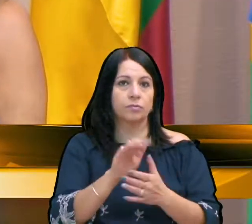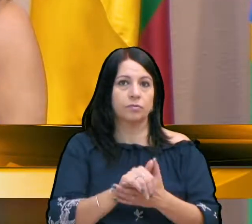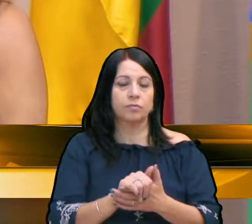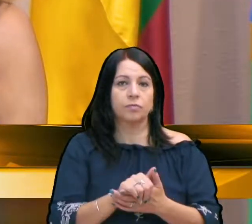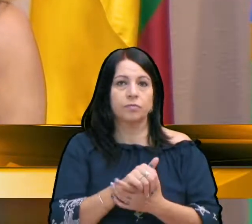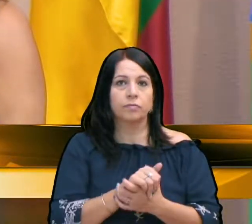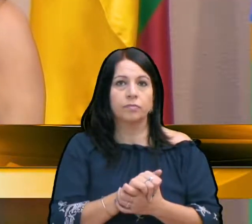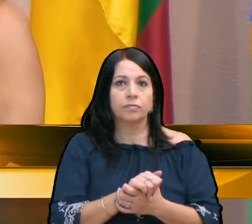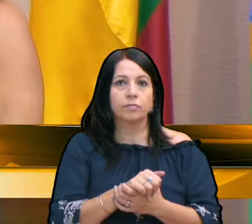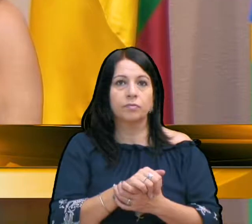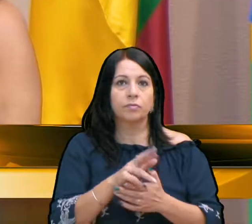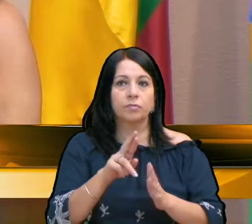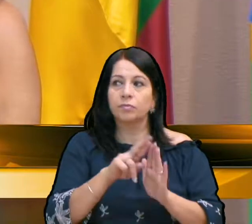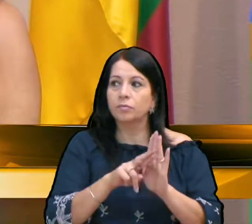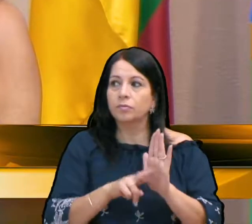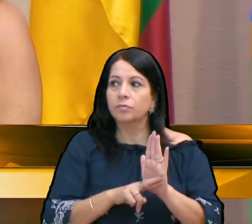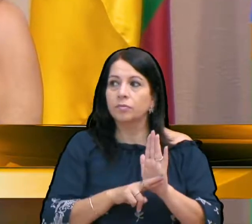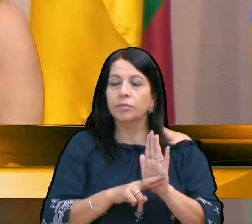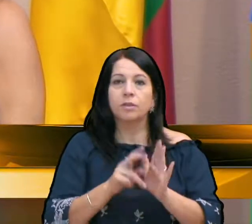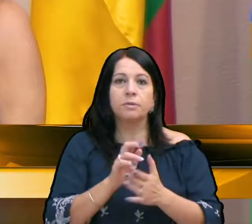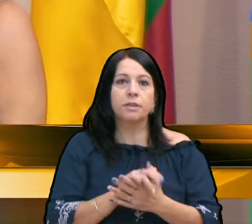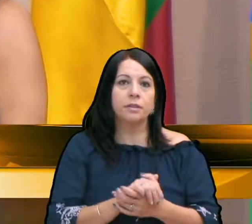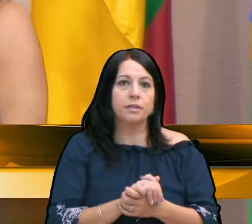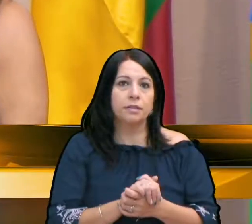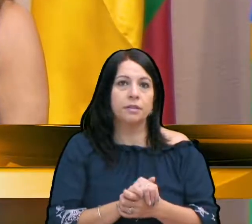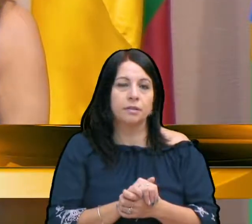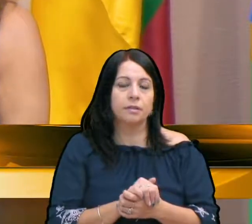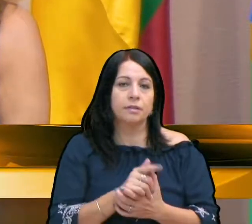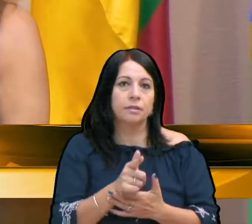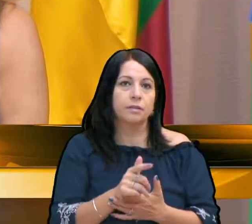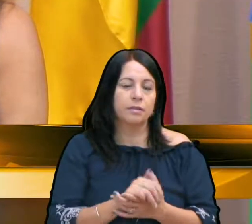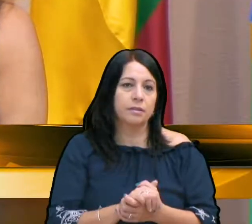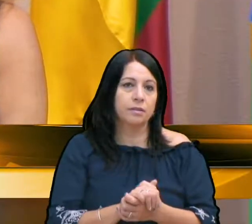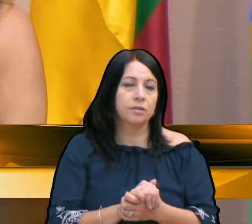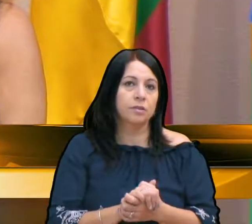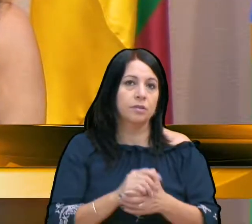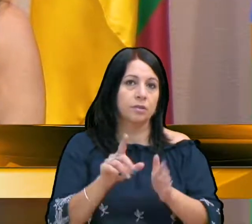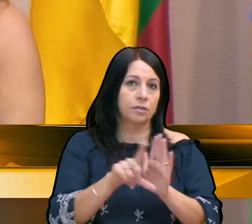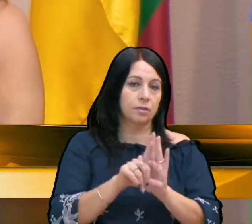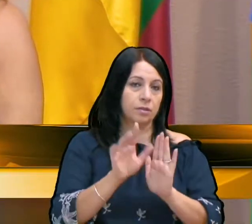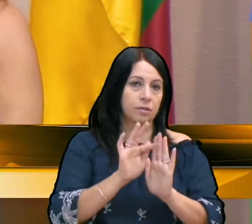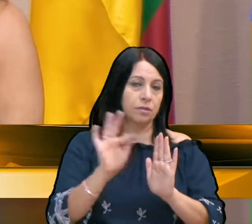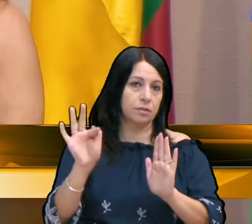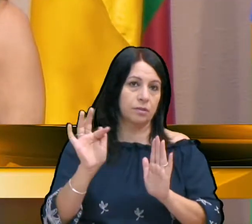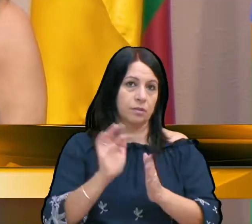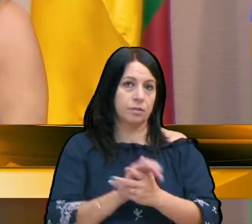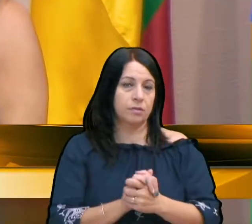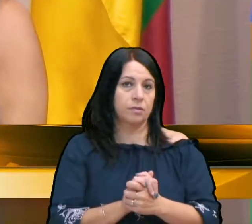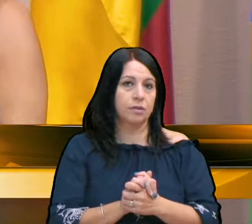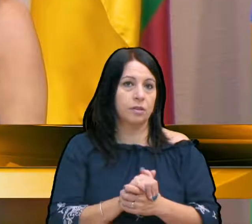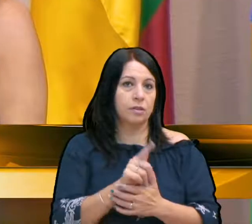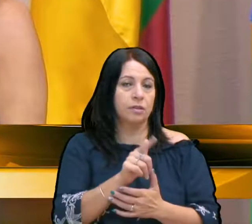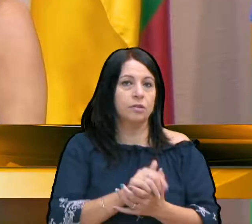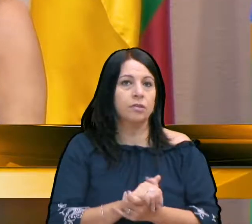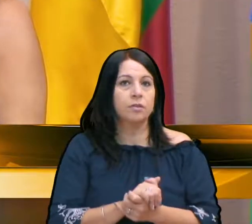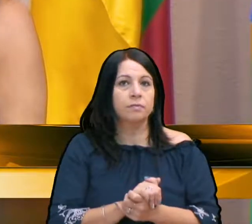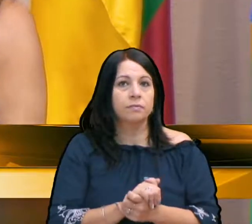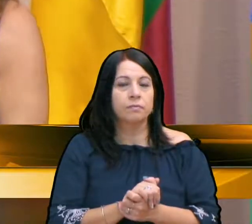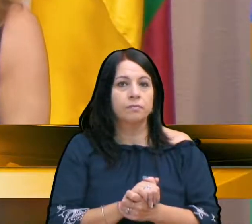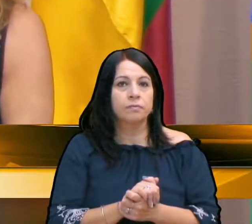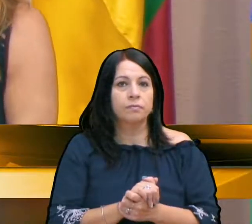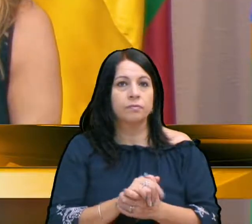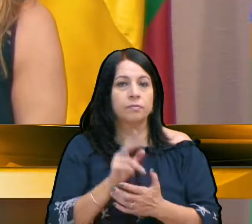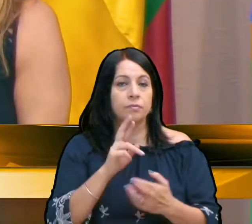jurídico regras de condutas e procedimento das leis federais de licitação,